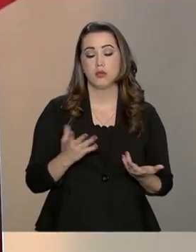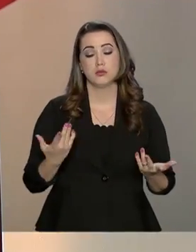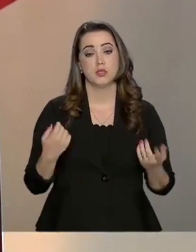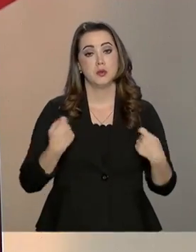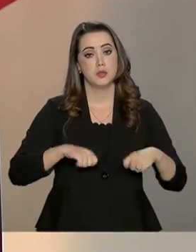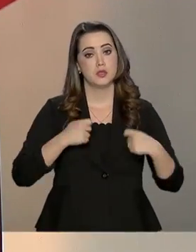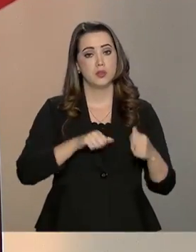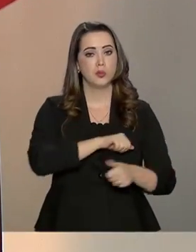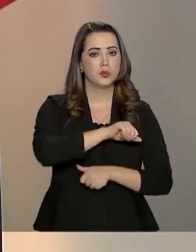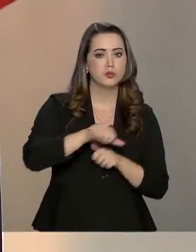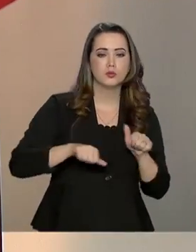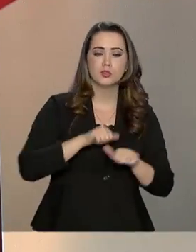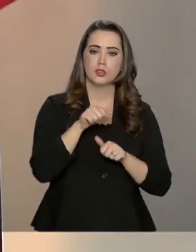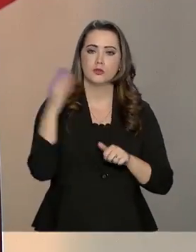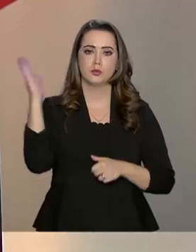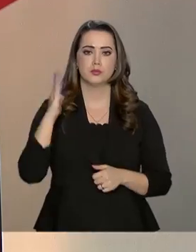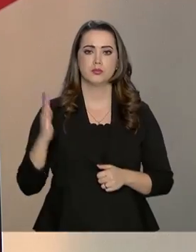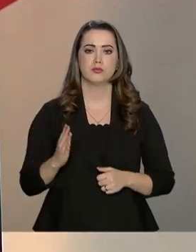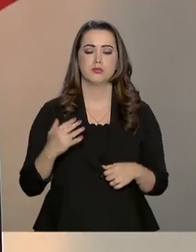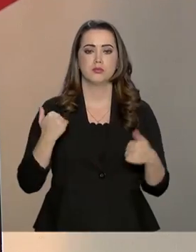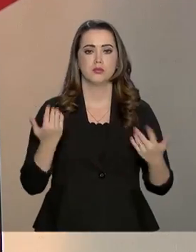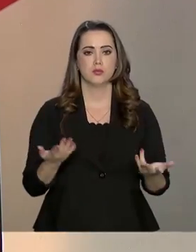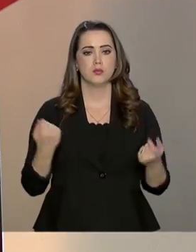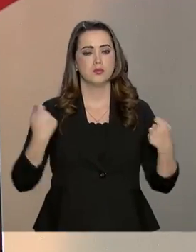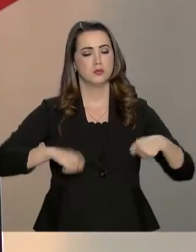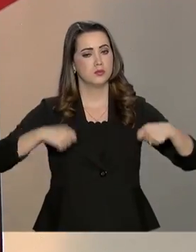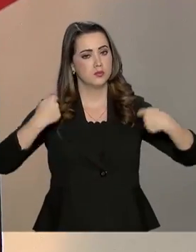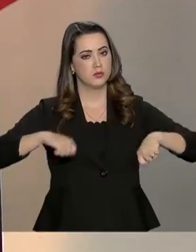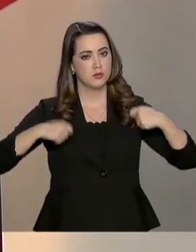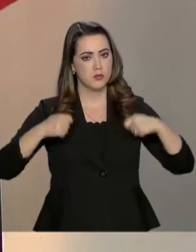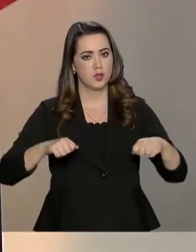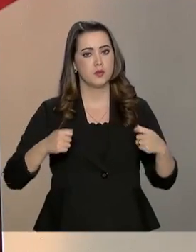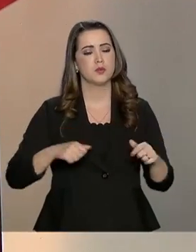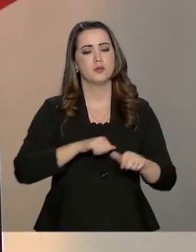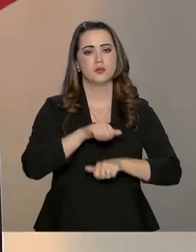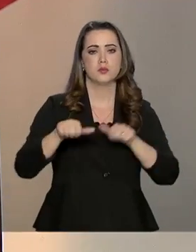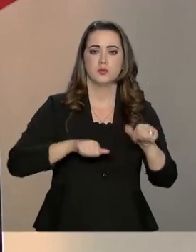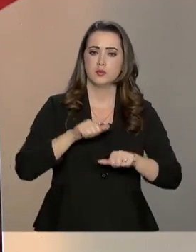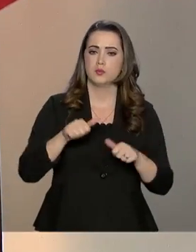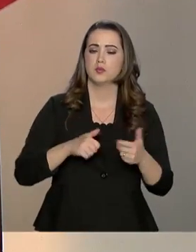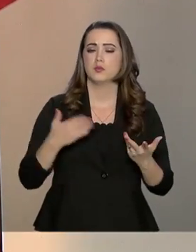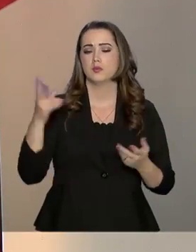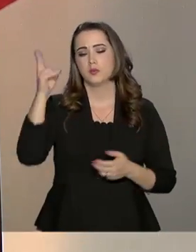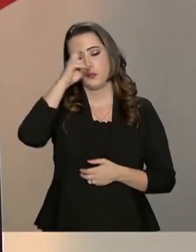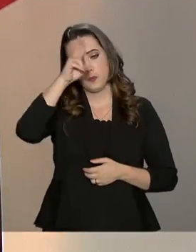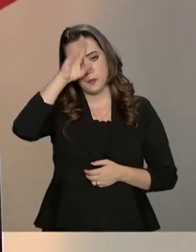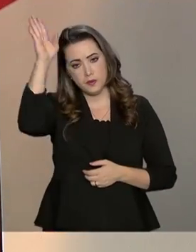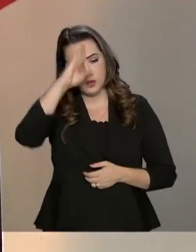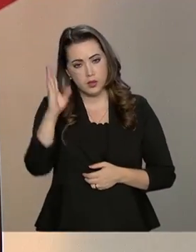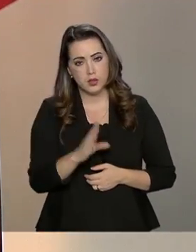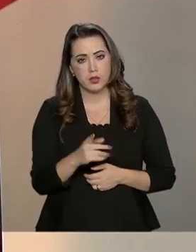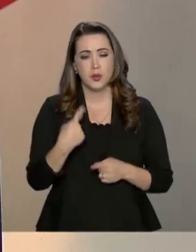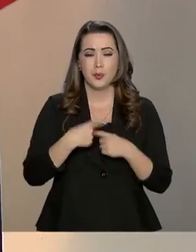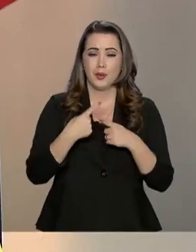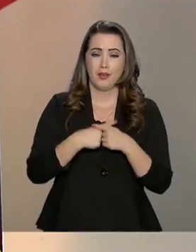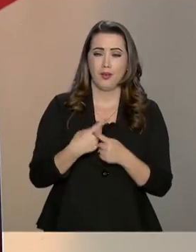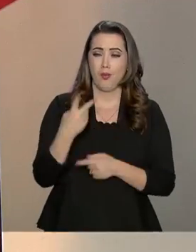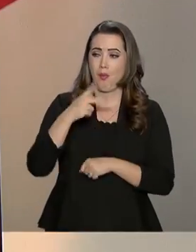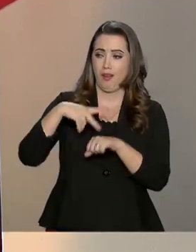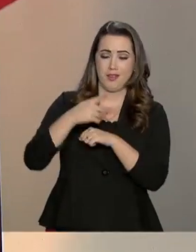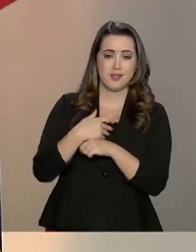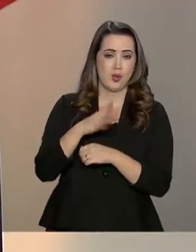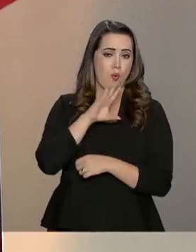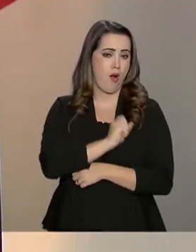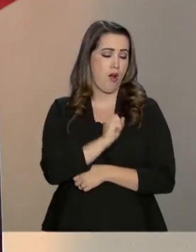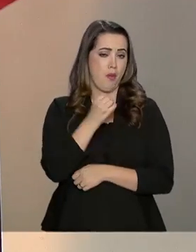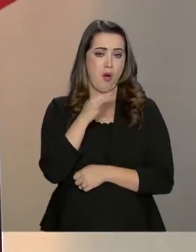precisamos mudar essa história no Brasil nós precisamos mudar essa história no Brasil uma nação que não ama e não respeita